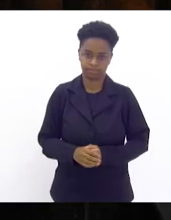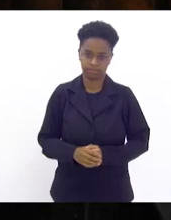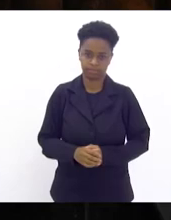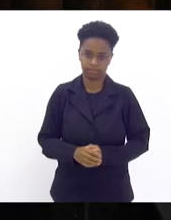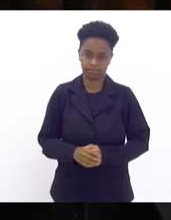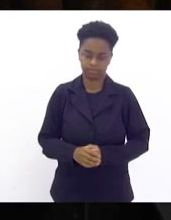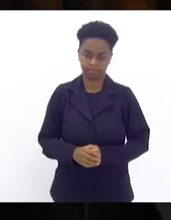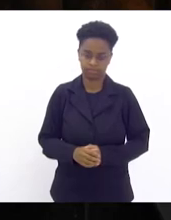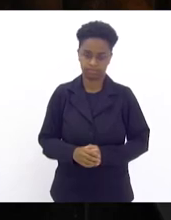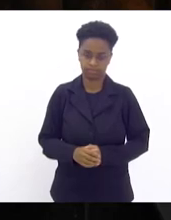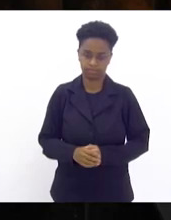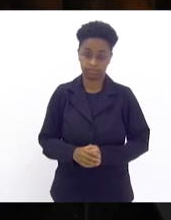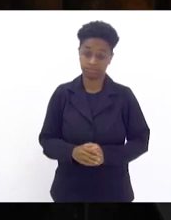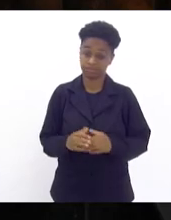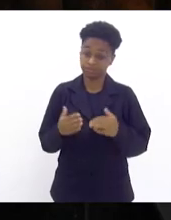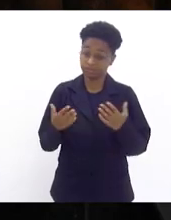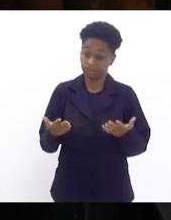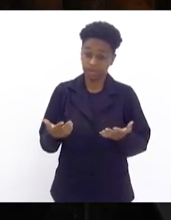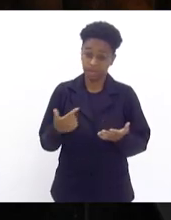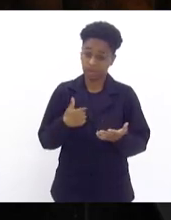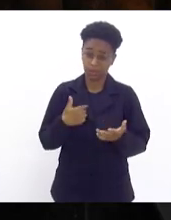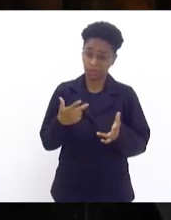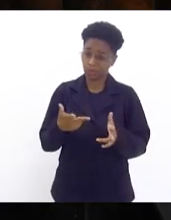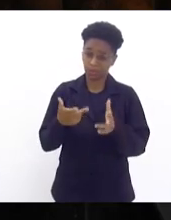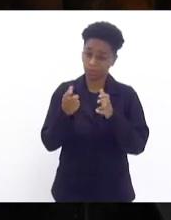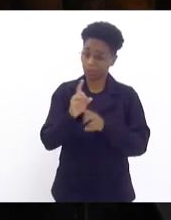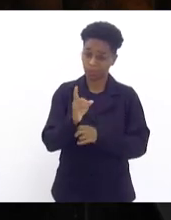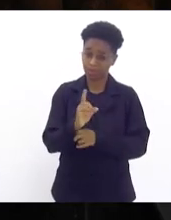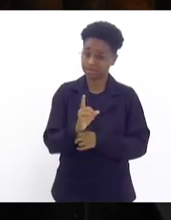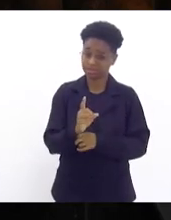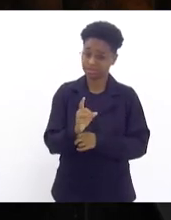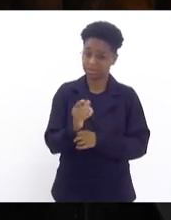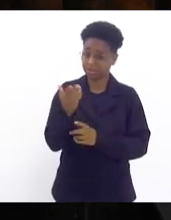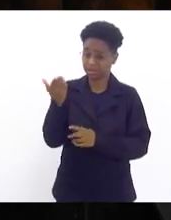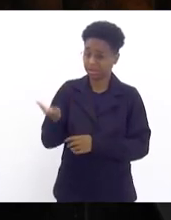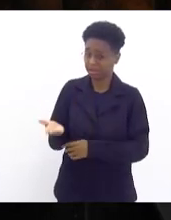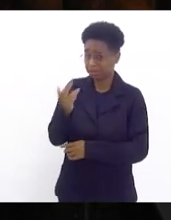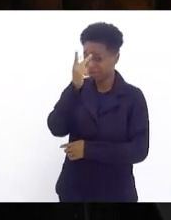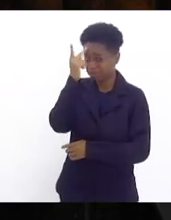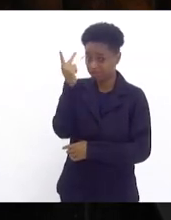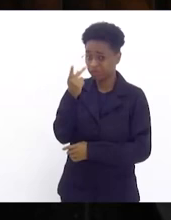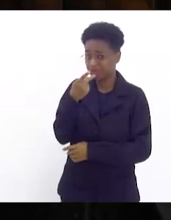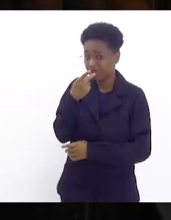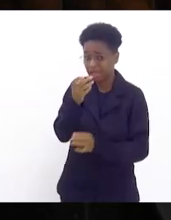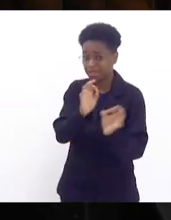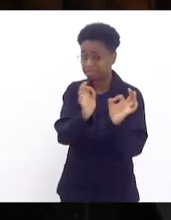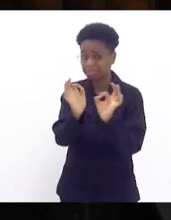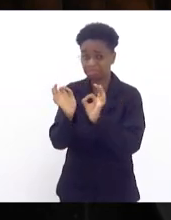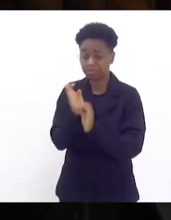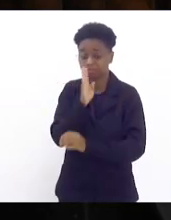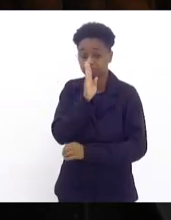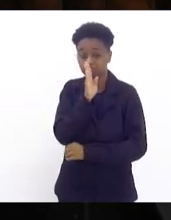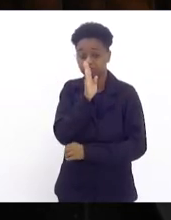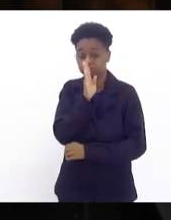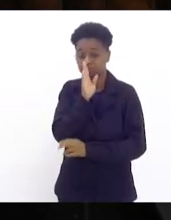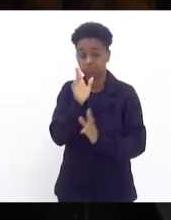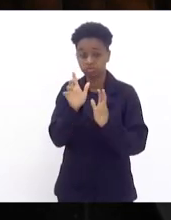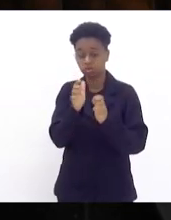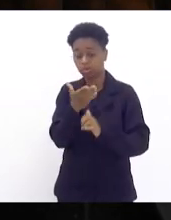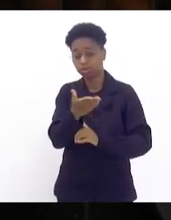então eu não vi esse triunvirato fazendo uma menção essa questão